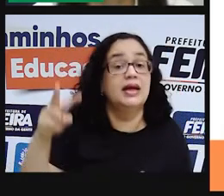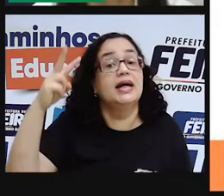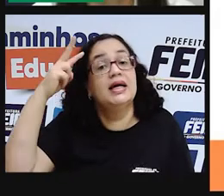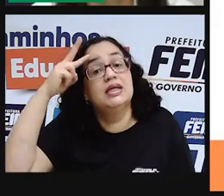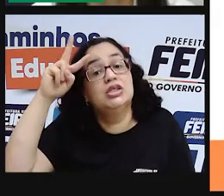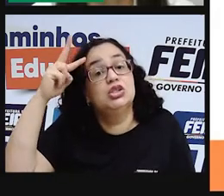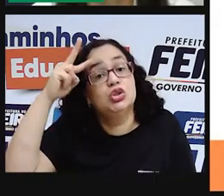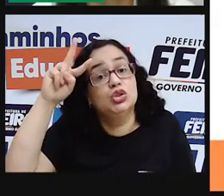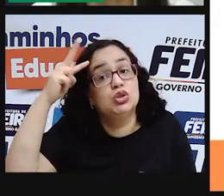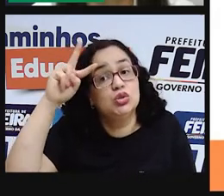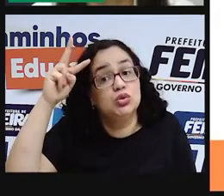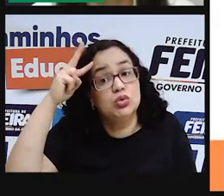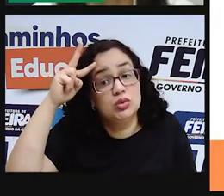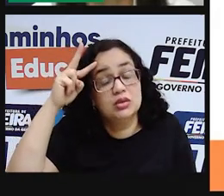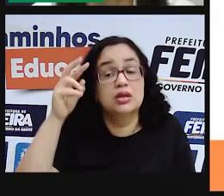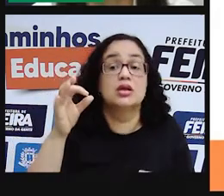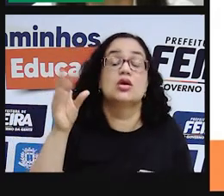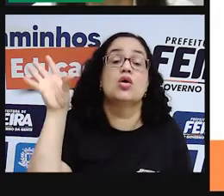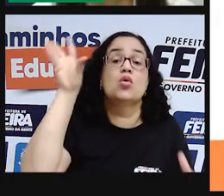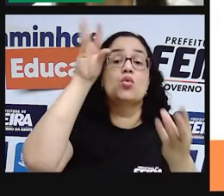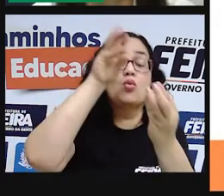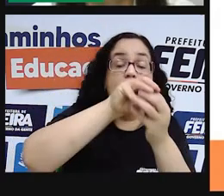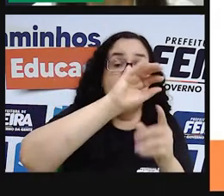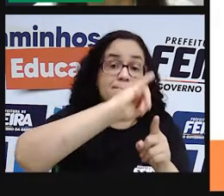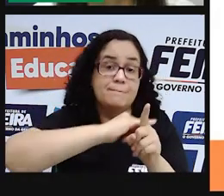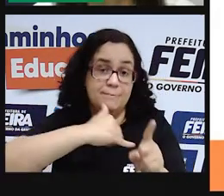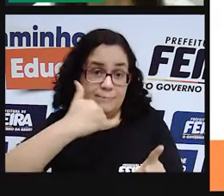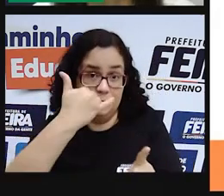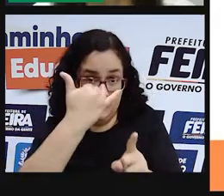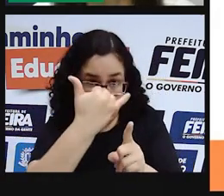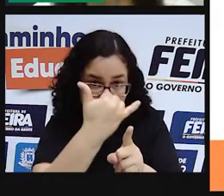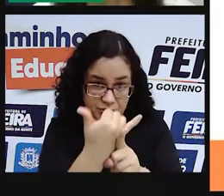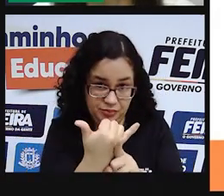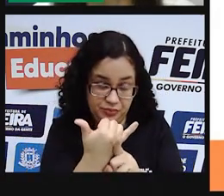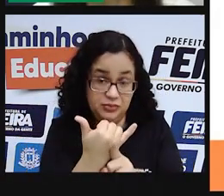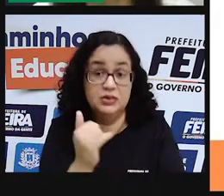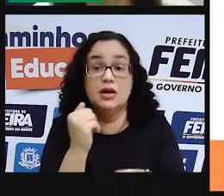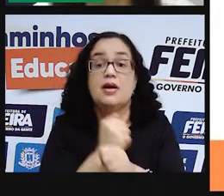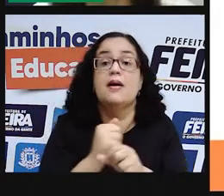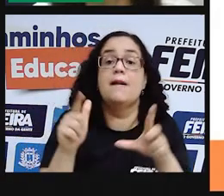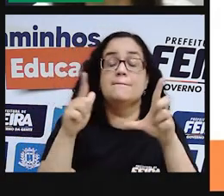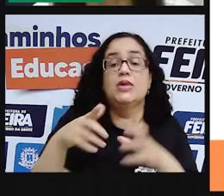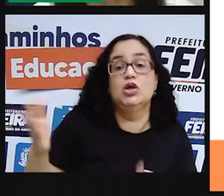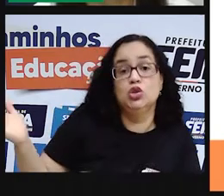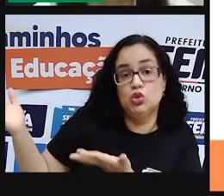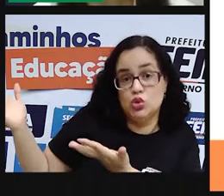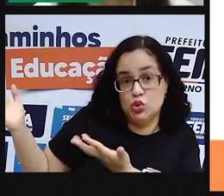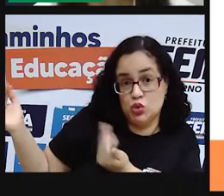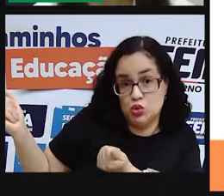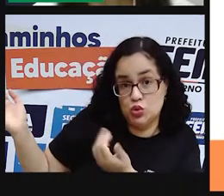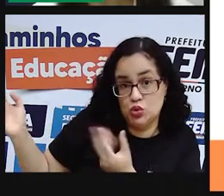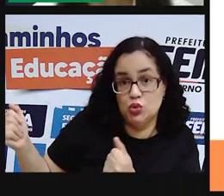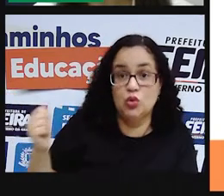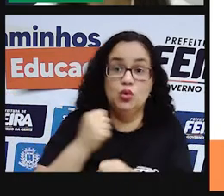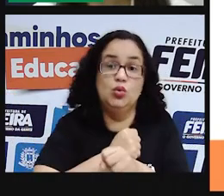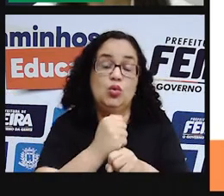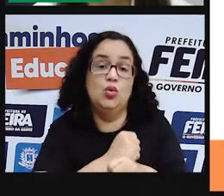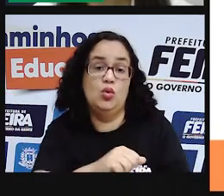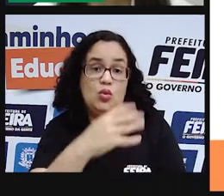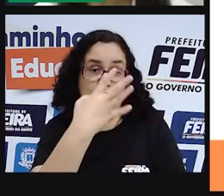historinha, Crítica ao Bullying. Aí é a edição da Turma da Mônica Jovem, a edição